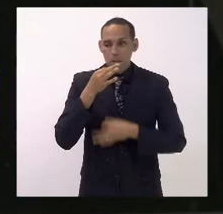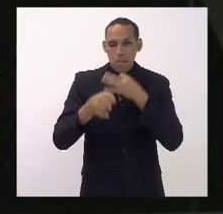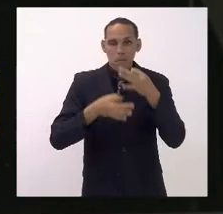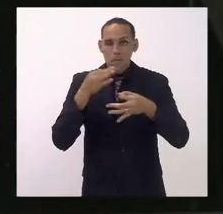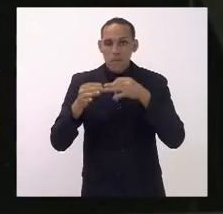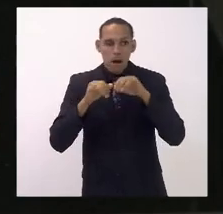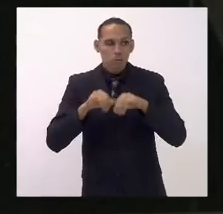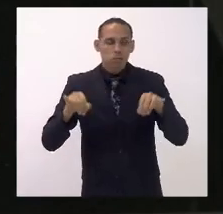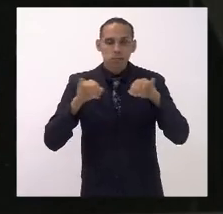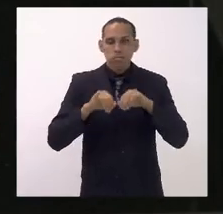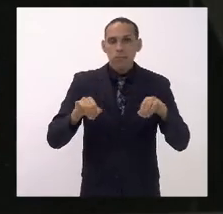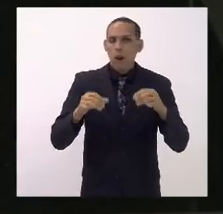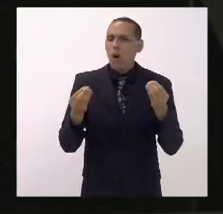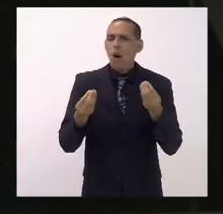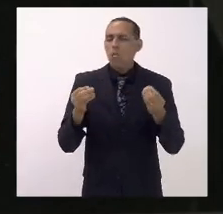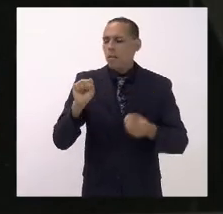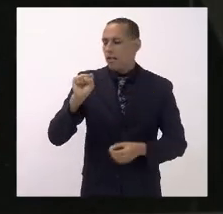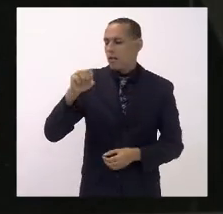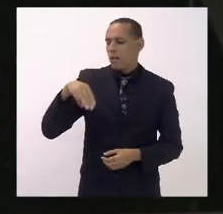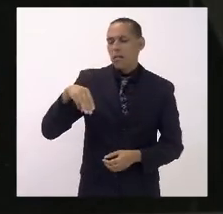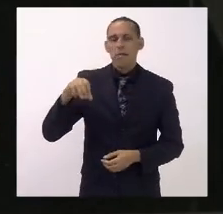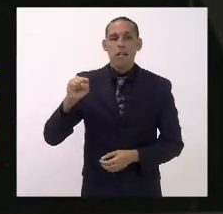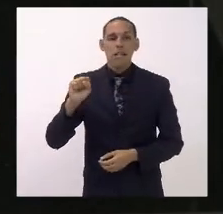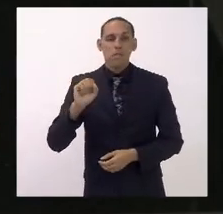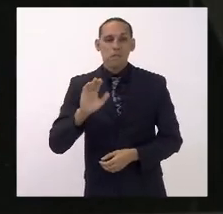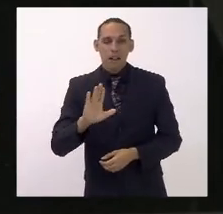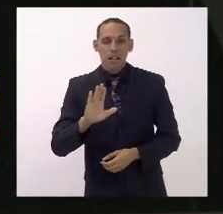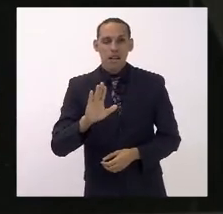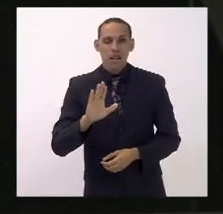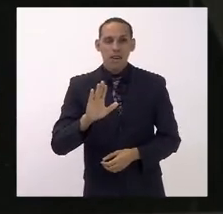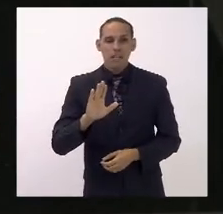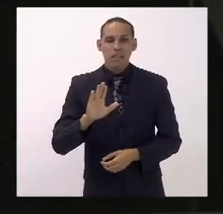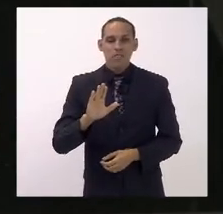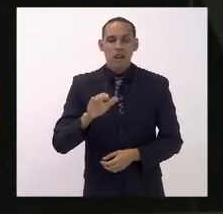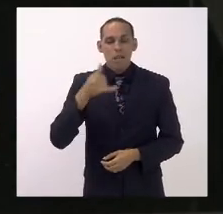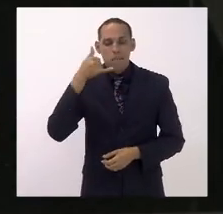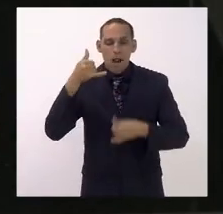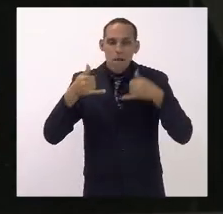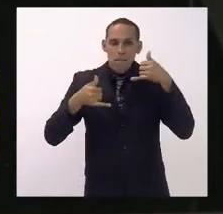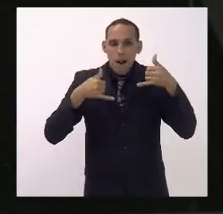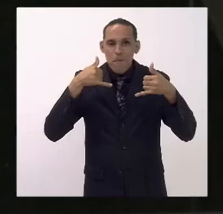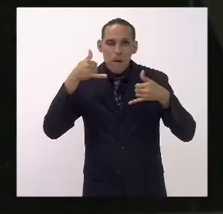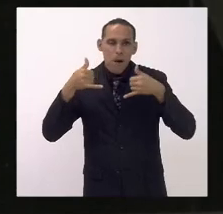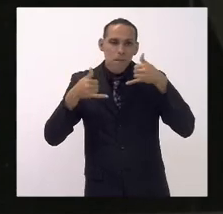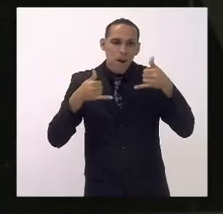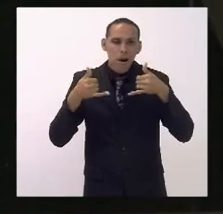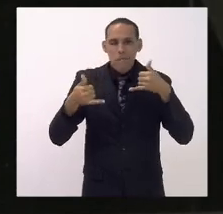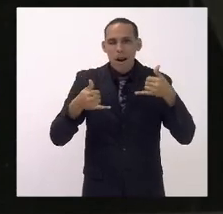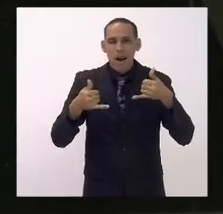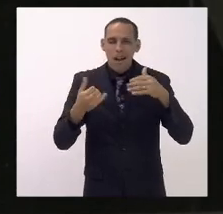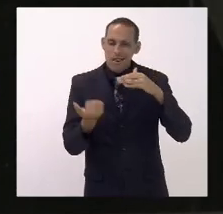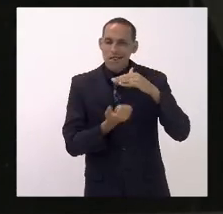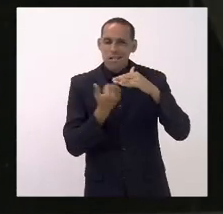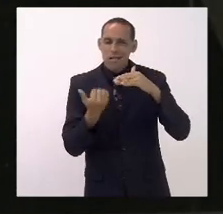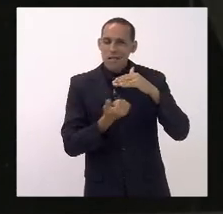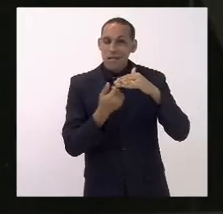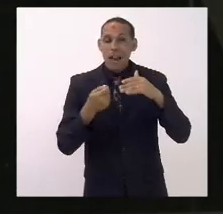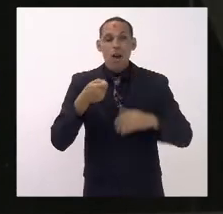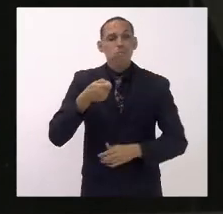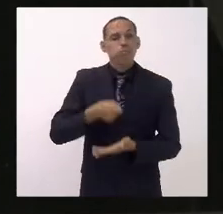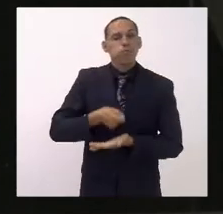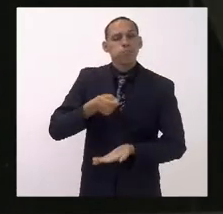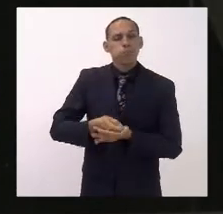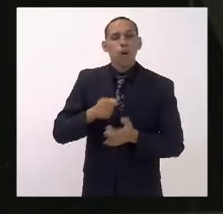alerta através de SMS. Mas as operadoras de telefonia, elas exigem que haja